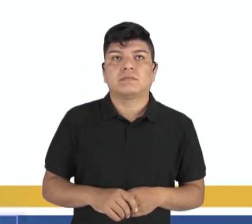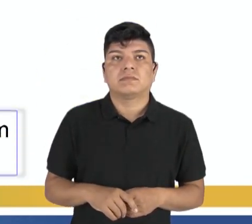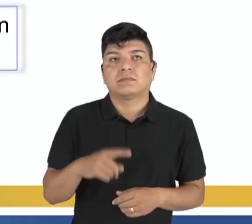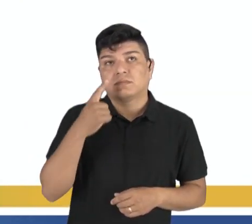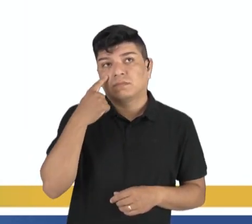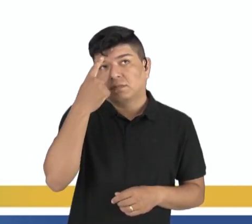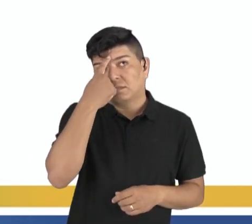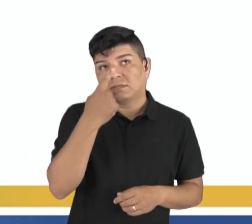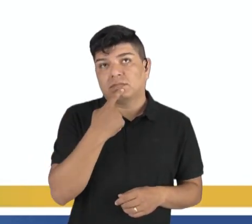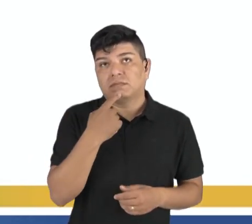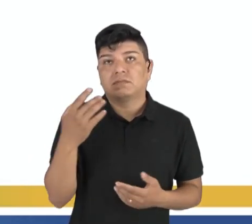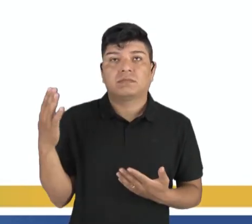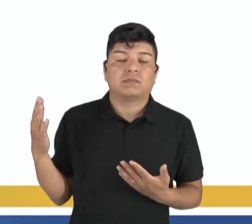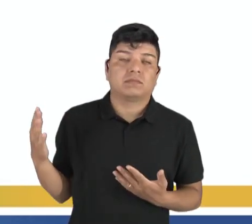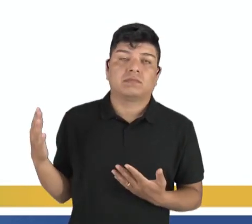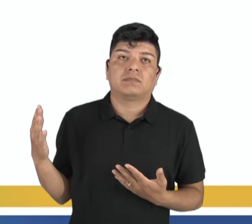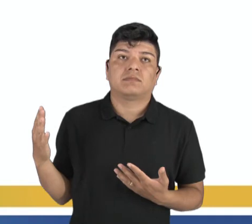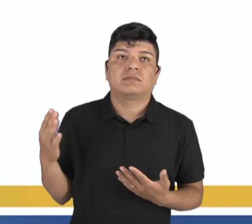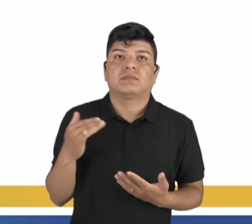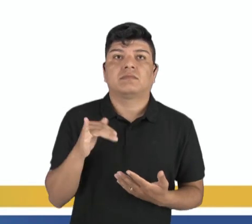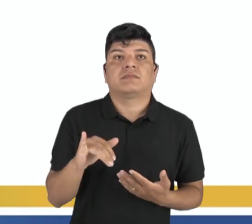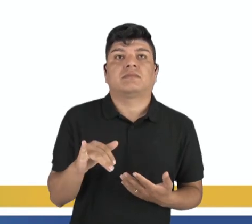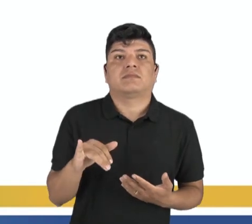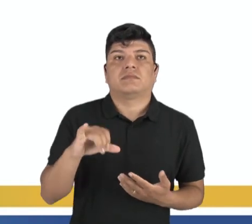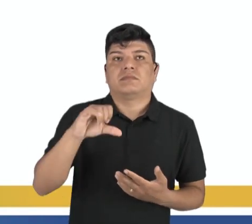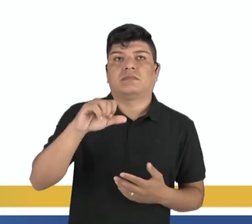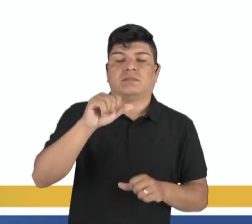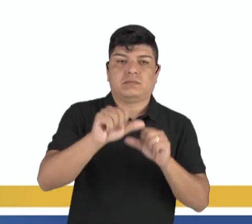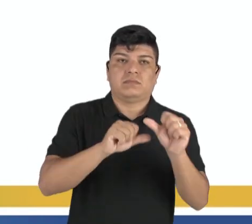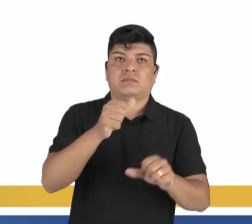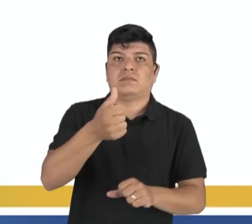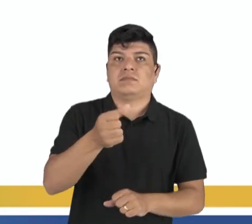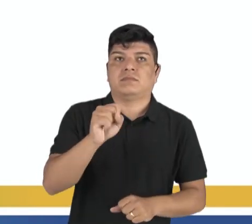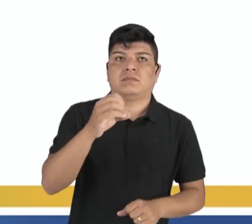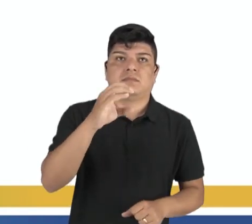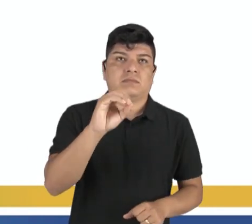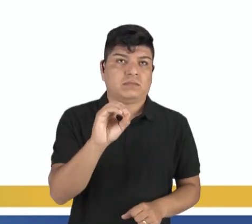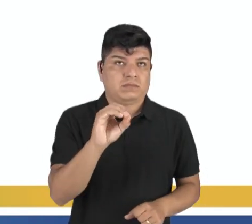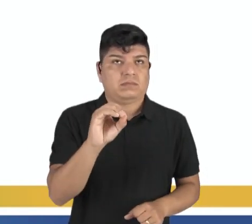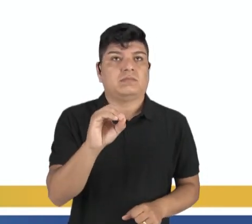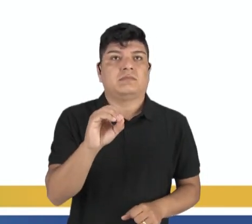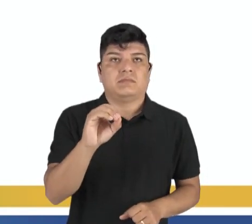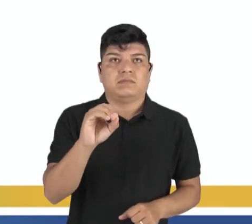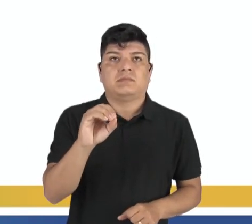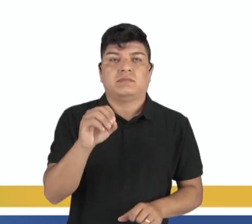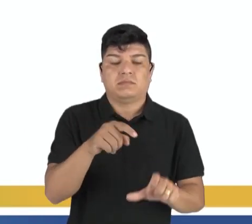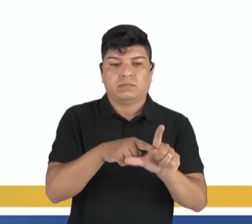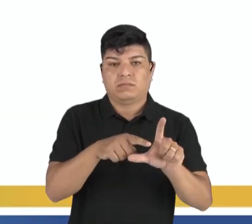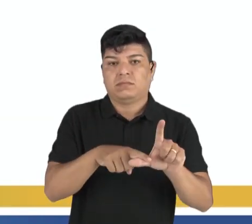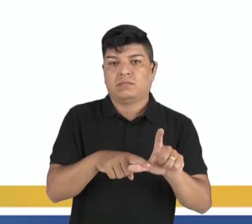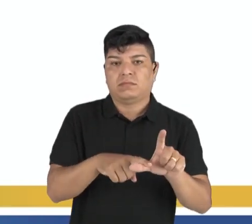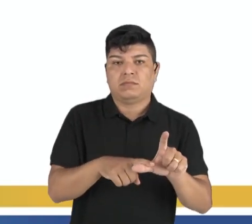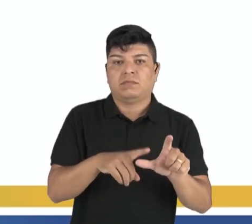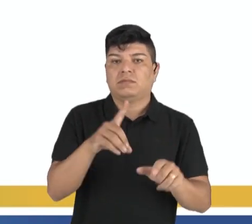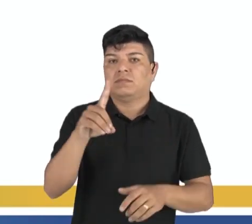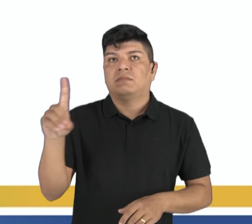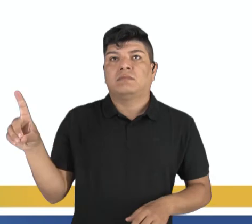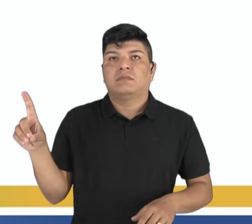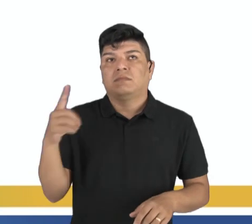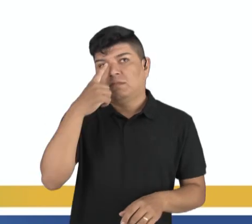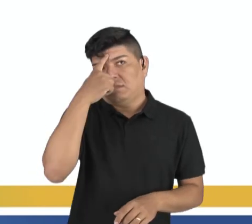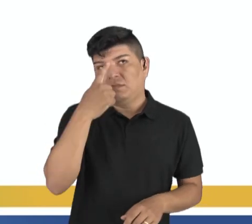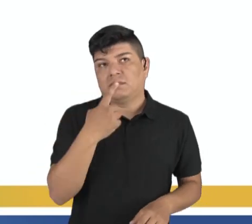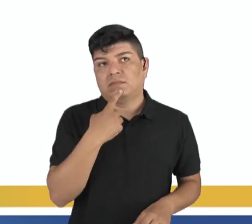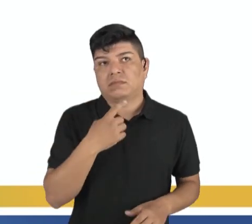e agora observa essa figura se ela sofreu um giro de 180 graus no sentido horário só imagem Ser a